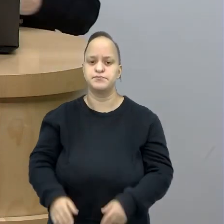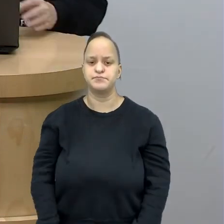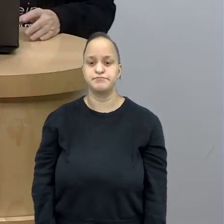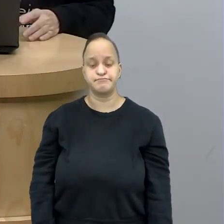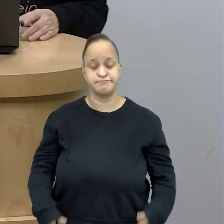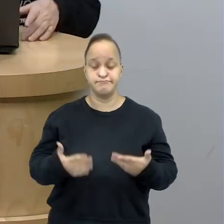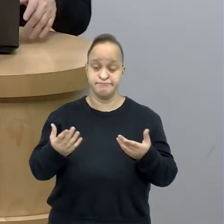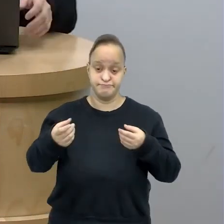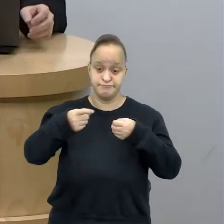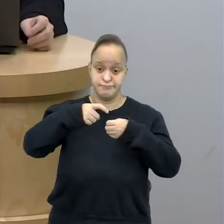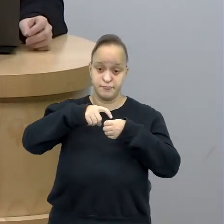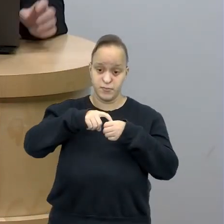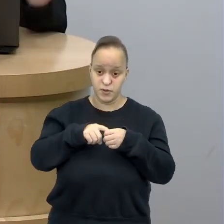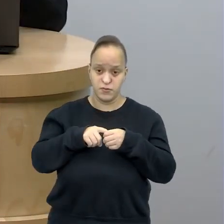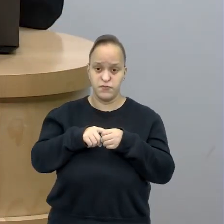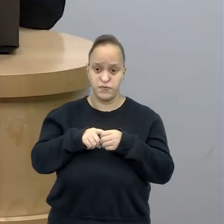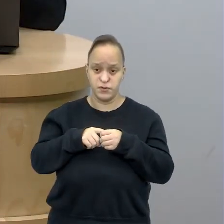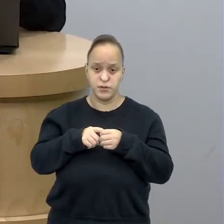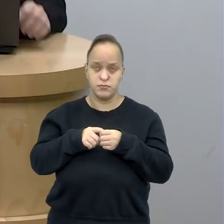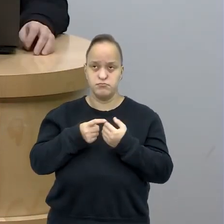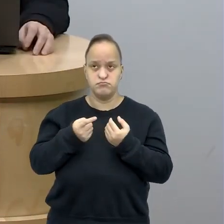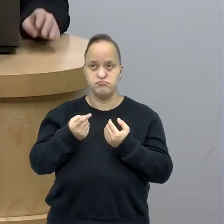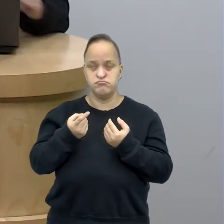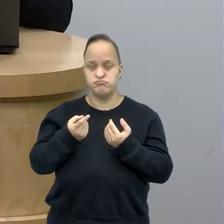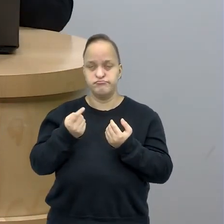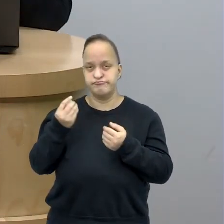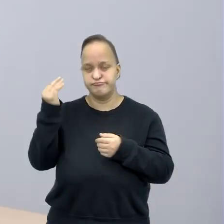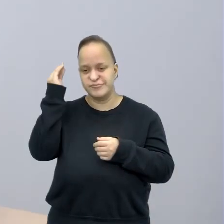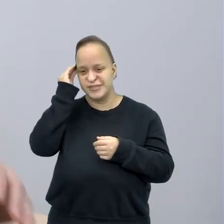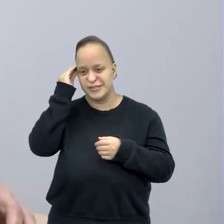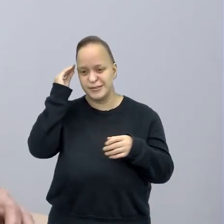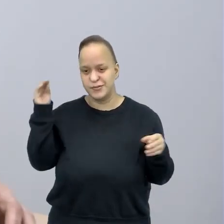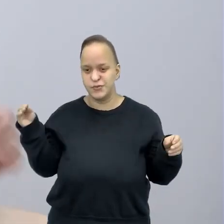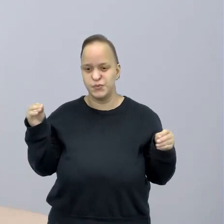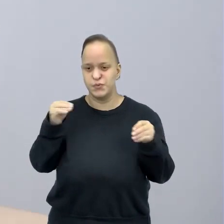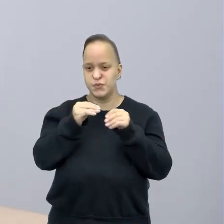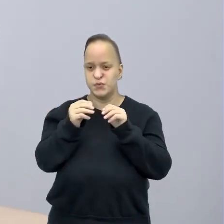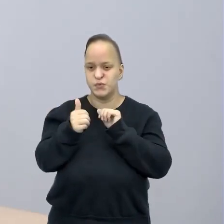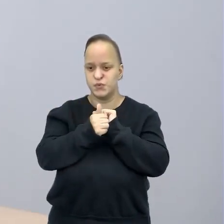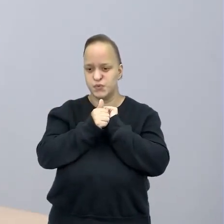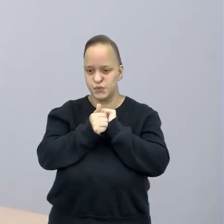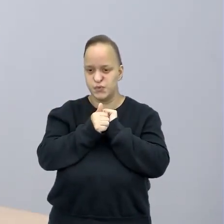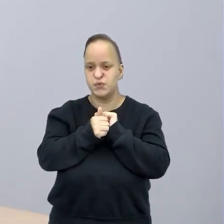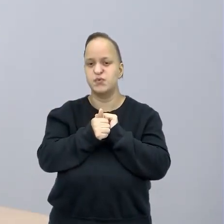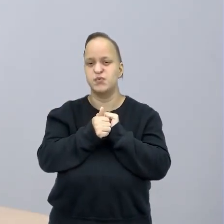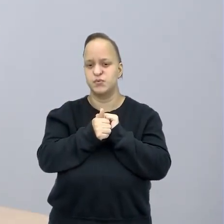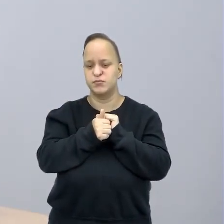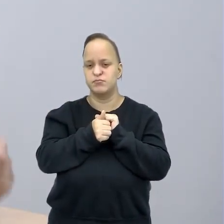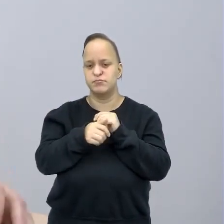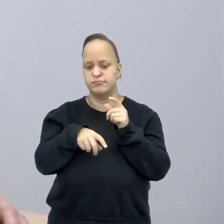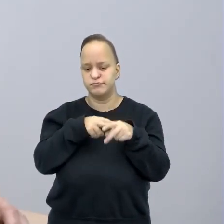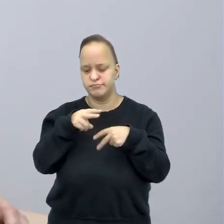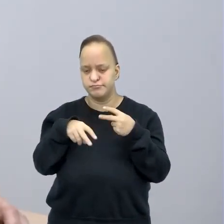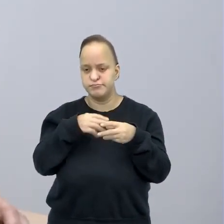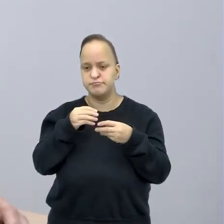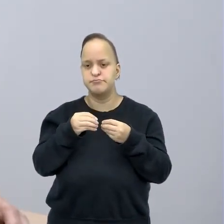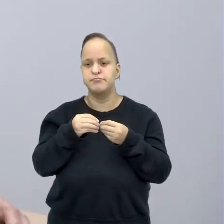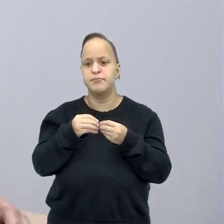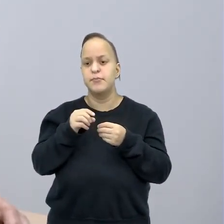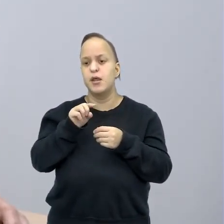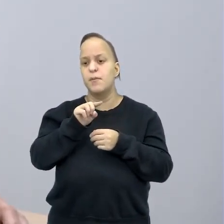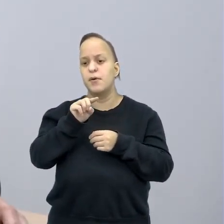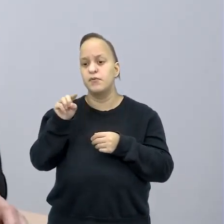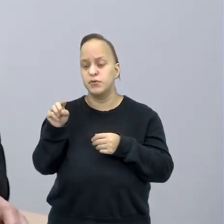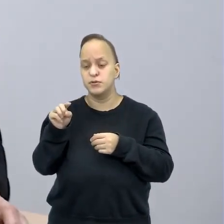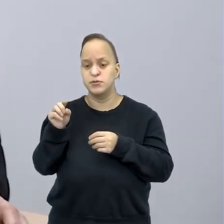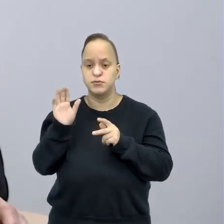Verdade. Mas vamos voltar ao nosso aqui, porque a gente está tentando juntar as coisas para não deixar nada fechando os fios e juntando para vocês aí em projetos que